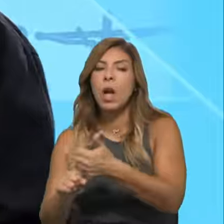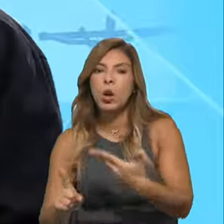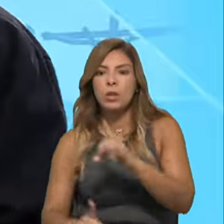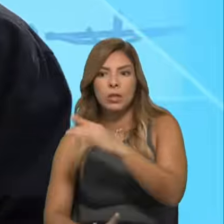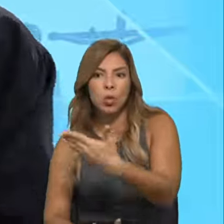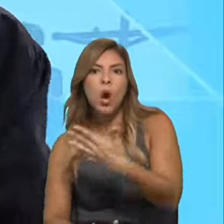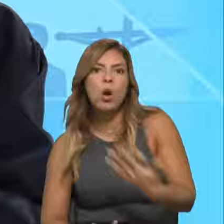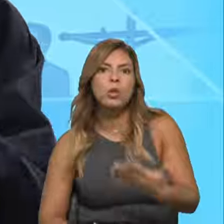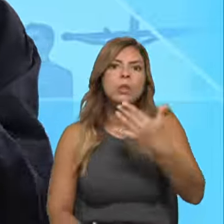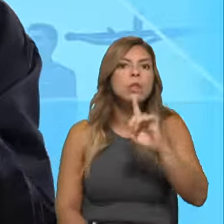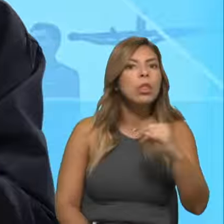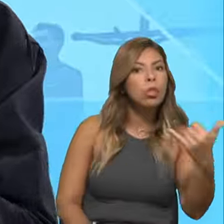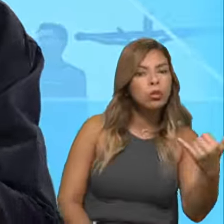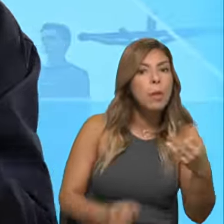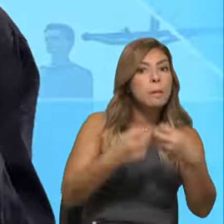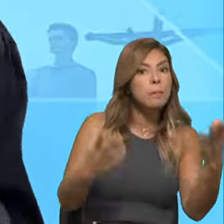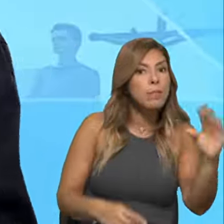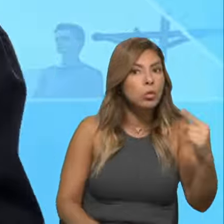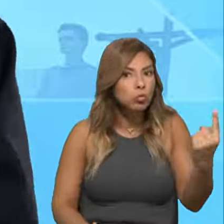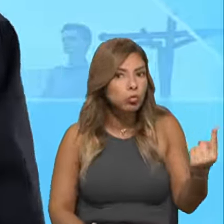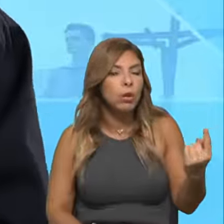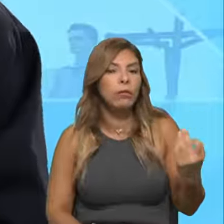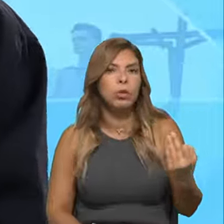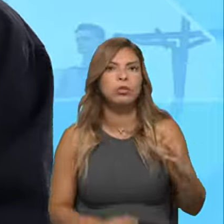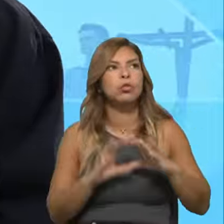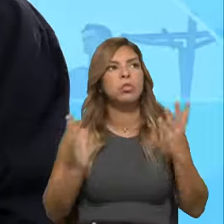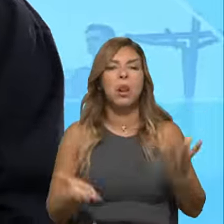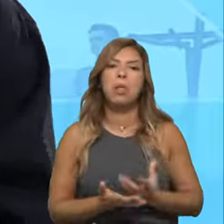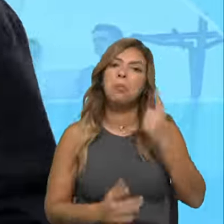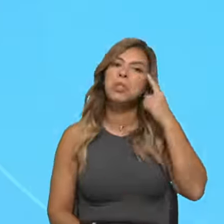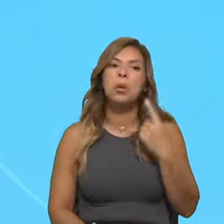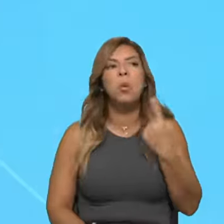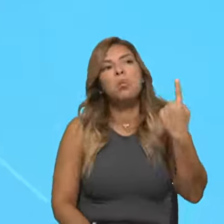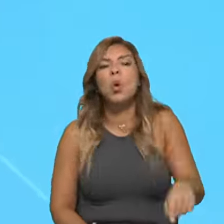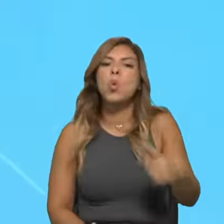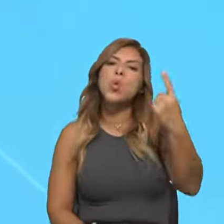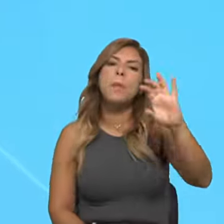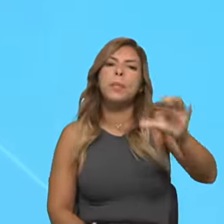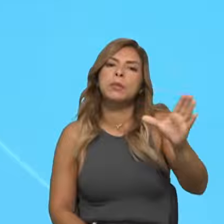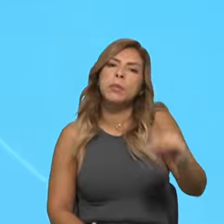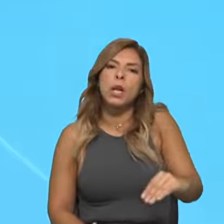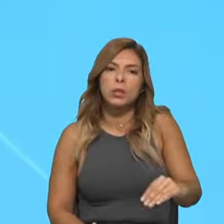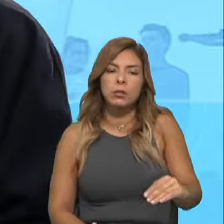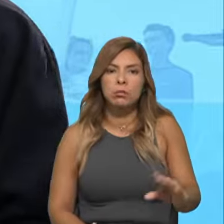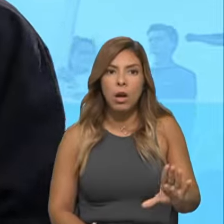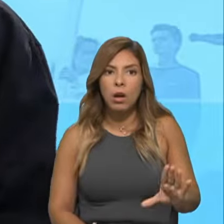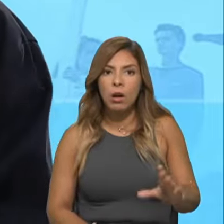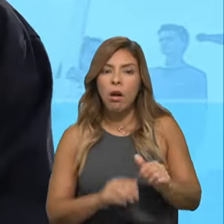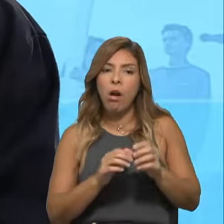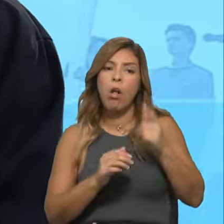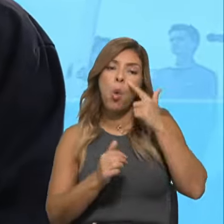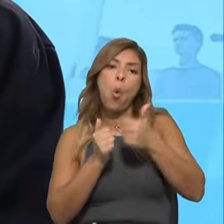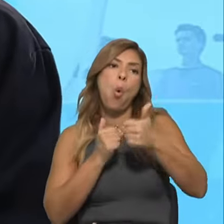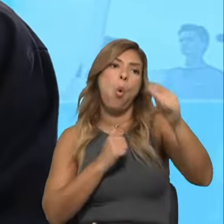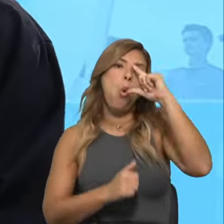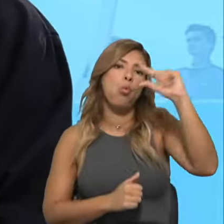são 62. Isto visto assim, globalmente, parece... Apenas um país. Apenas países e apenas uma população muito distante, porque nós estamos a